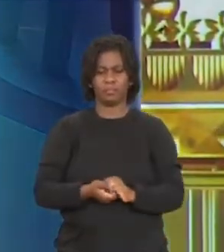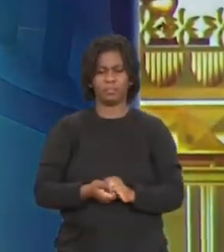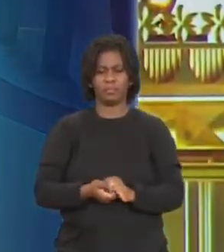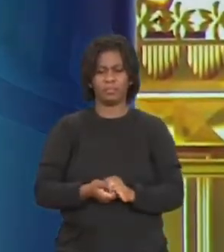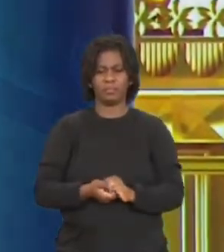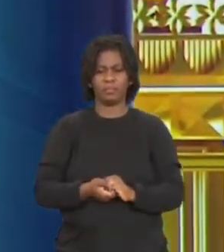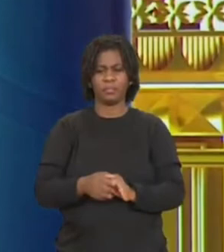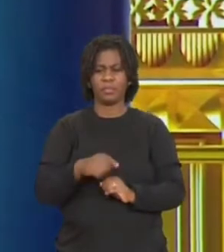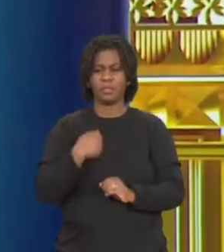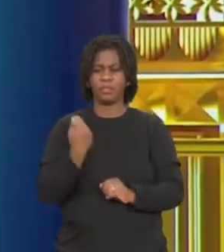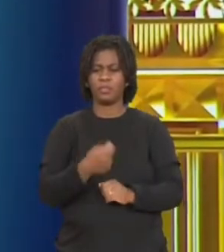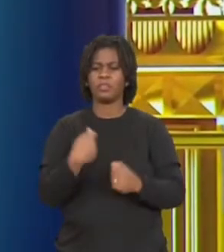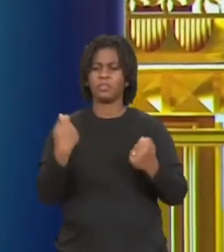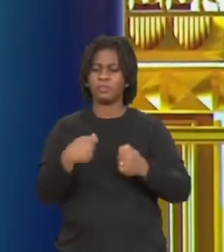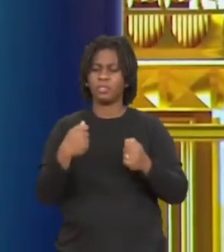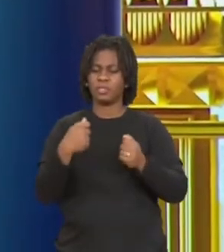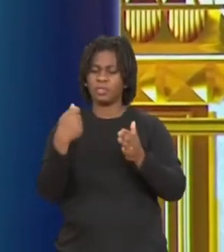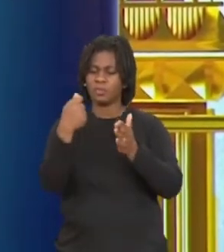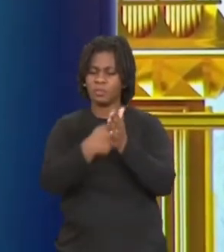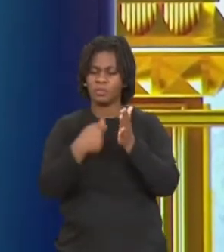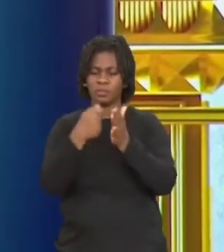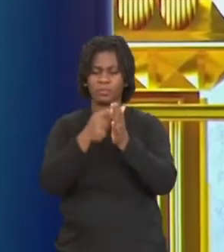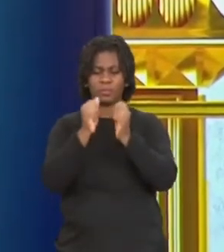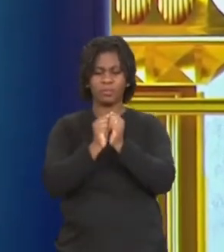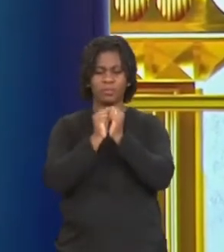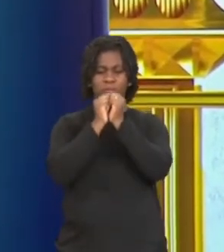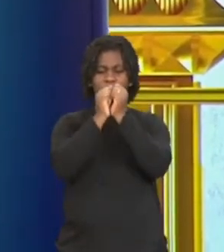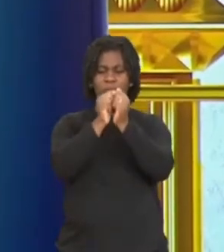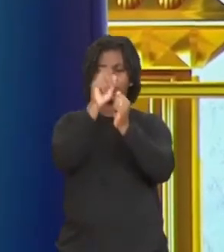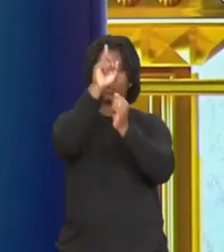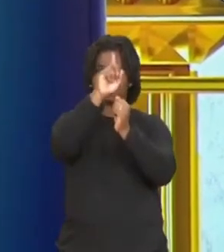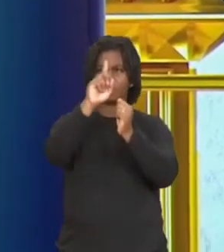Nós precisamos lutar contigo.